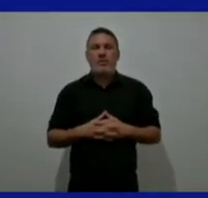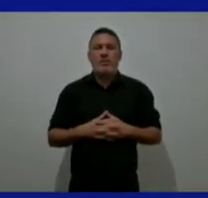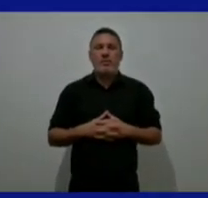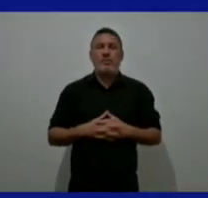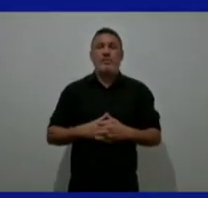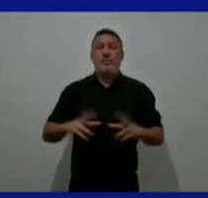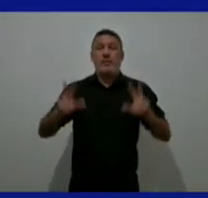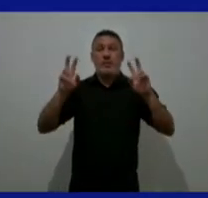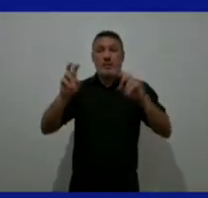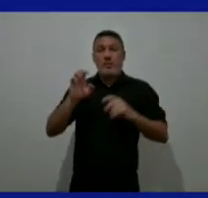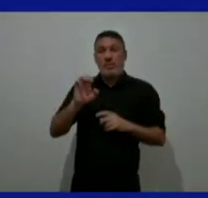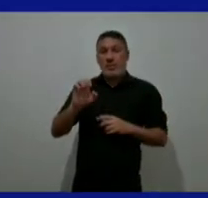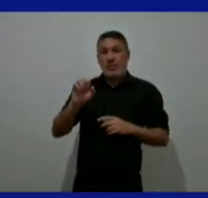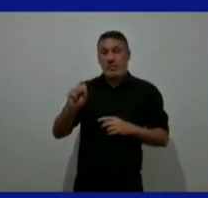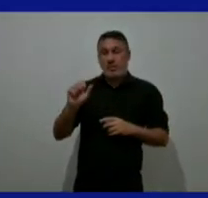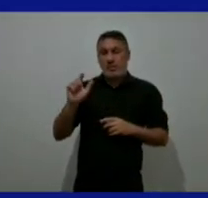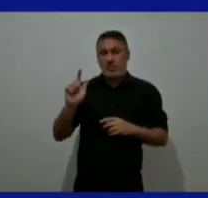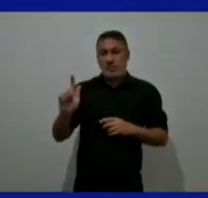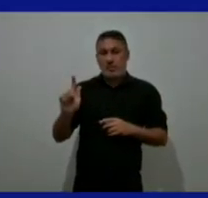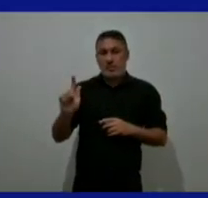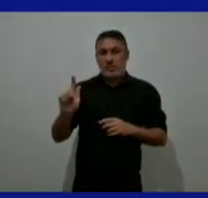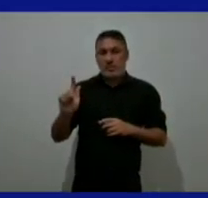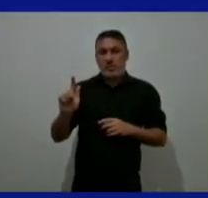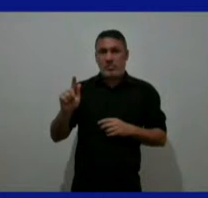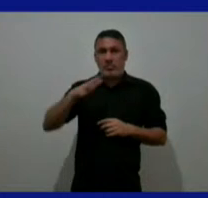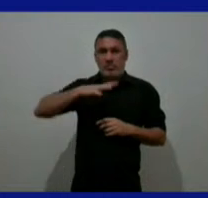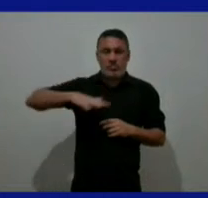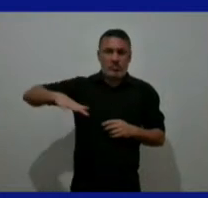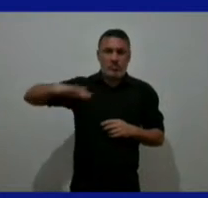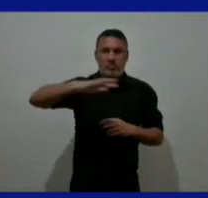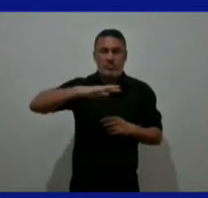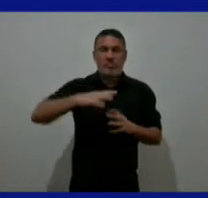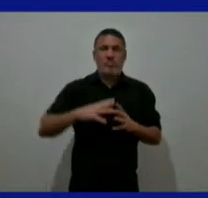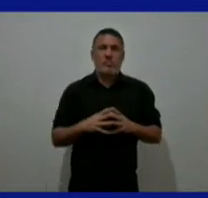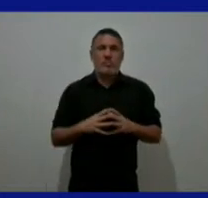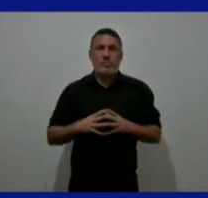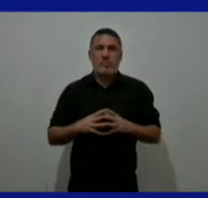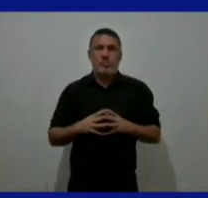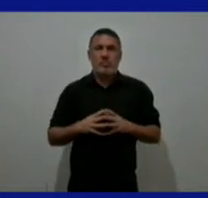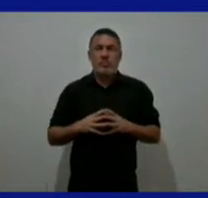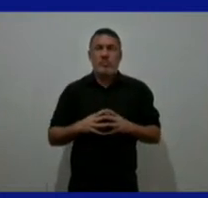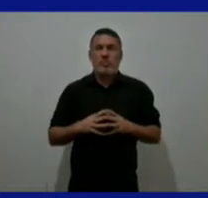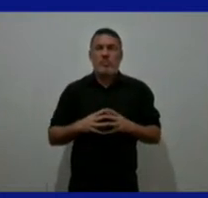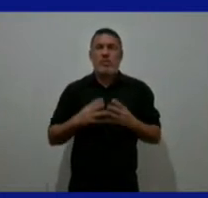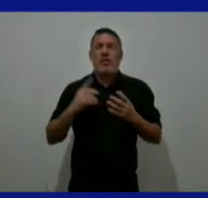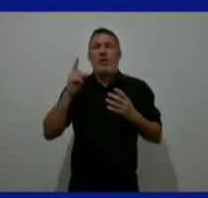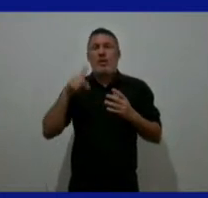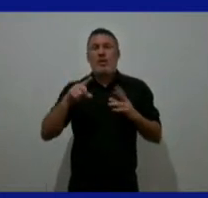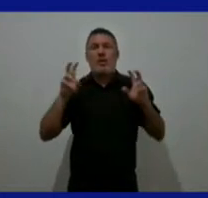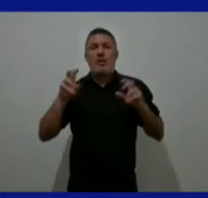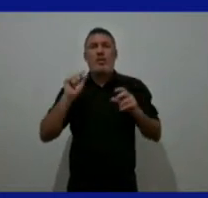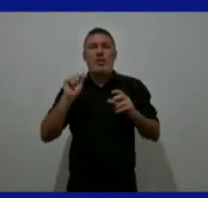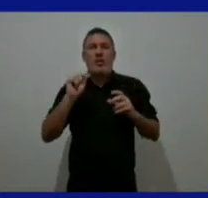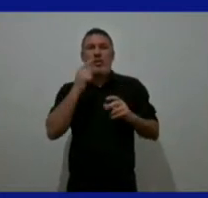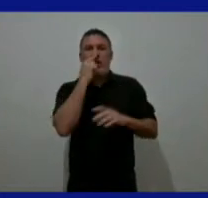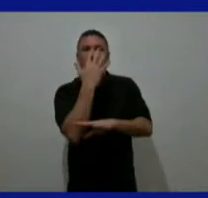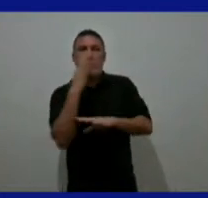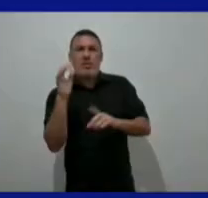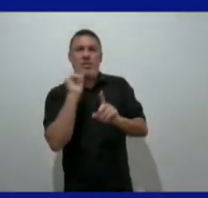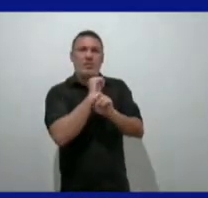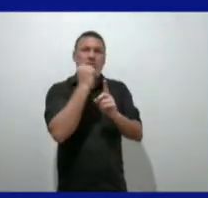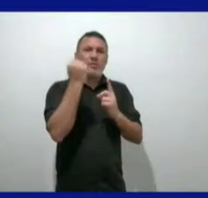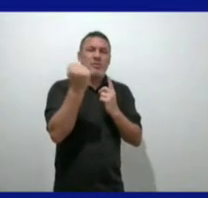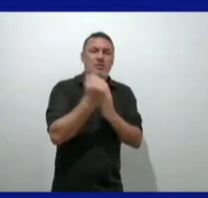já definiram, quer dizer, é um termo que deriva do inglês, de ambiental, social e governança,